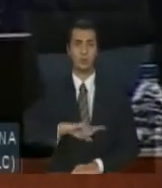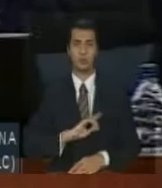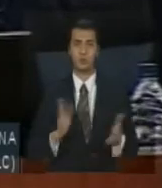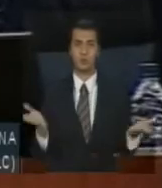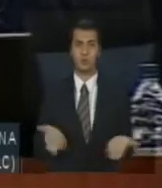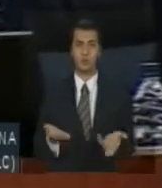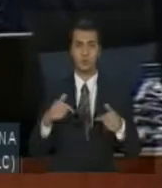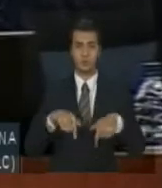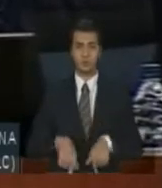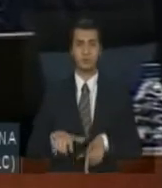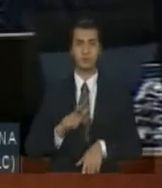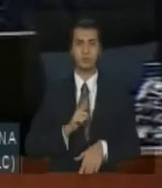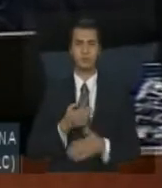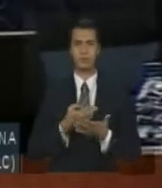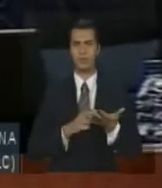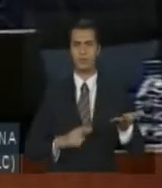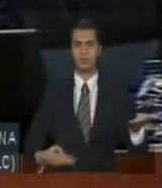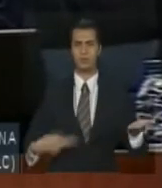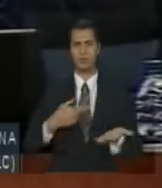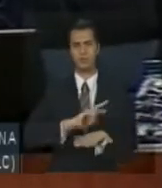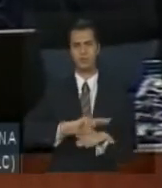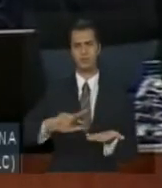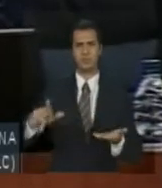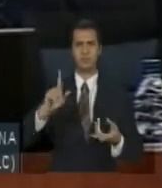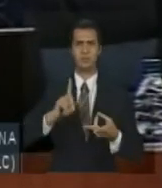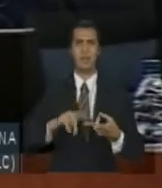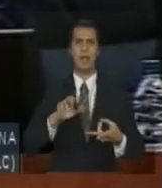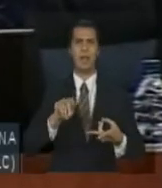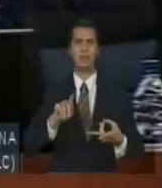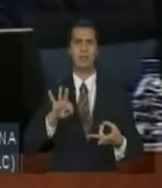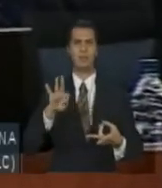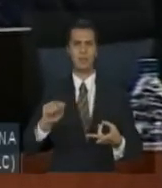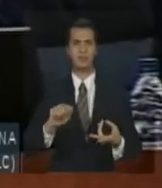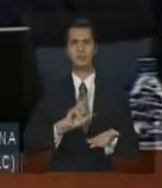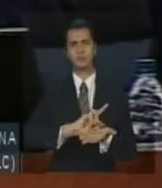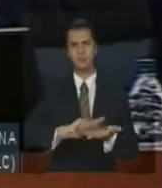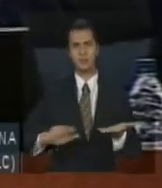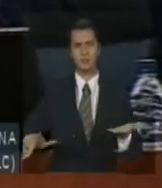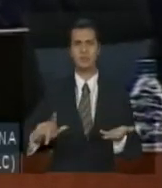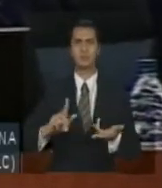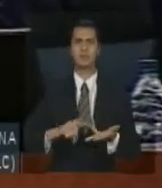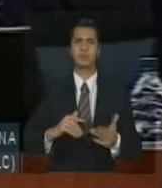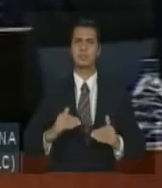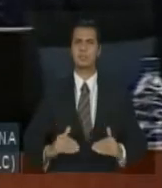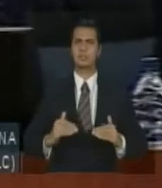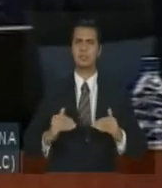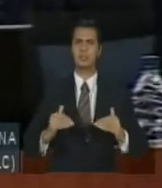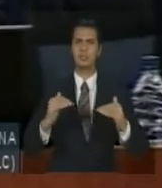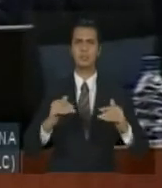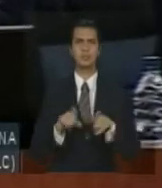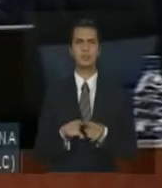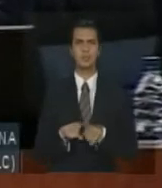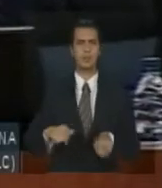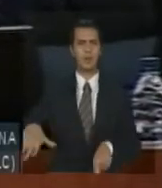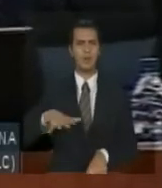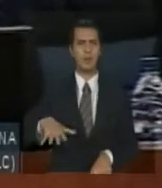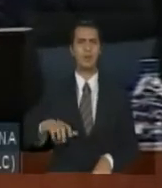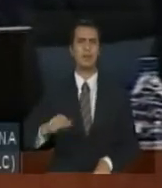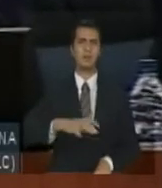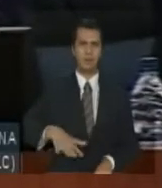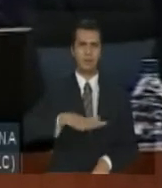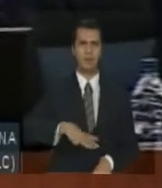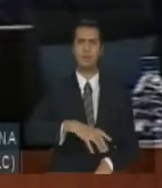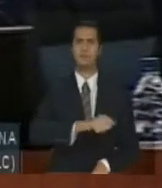relatórios diversos, atas de reuniões em vários níveis e em diferentes áreas. Enfim,